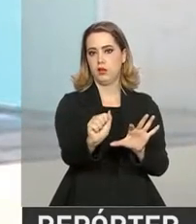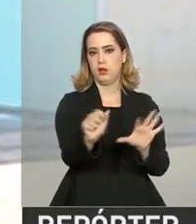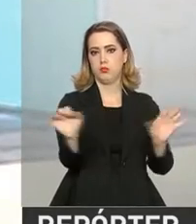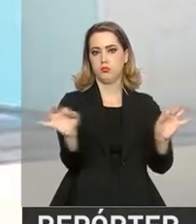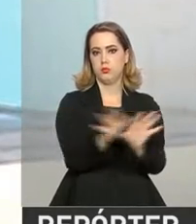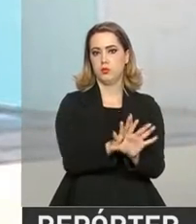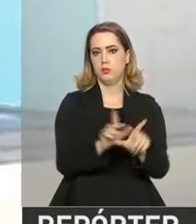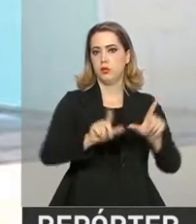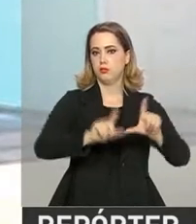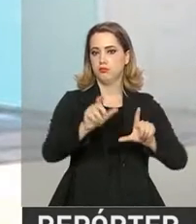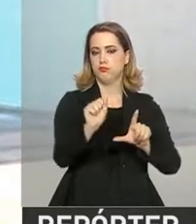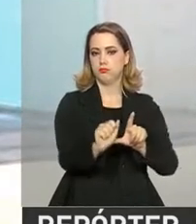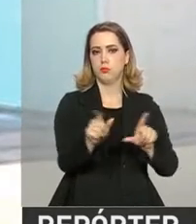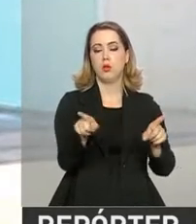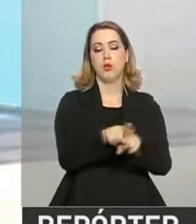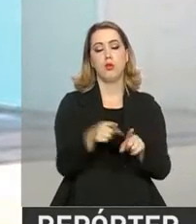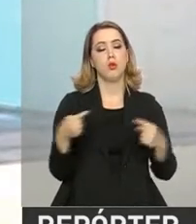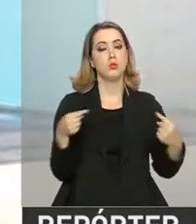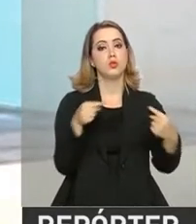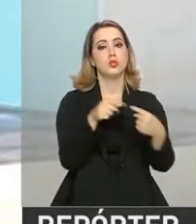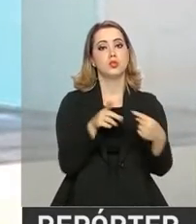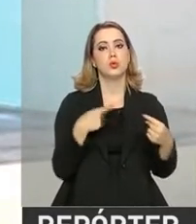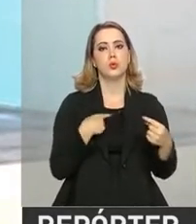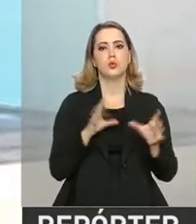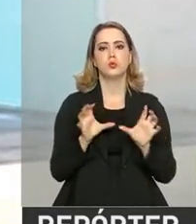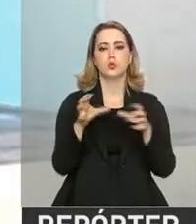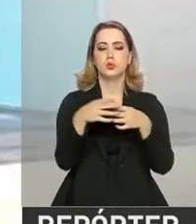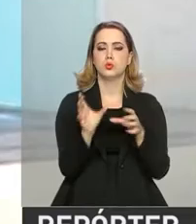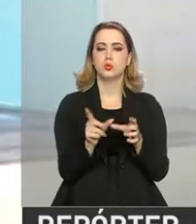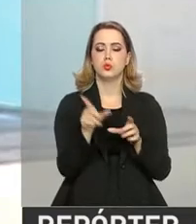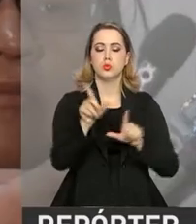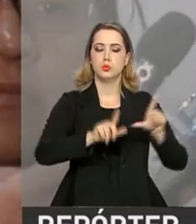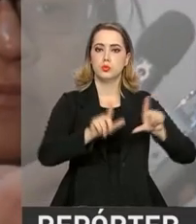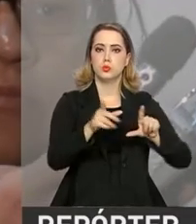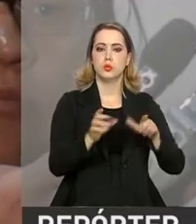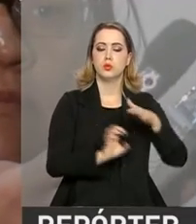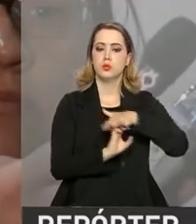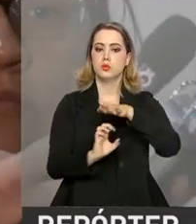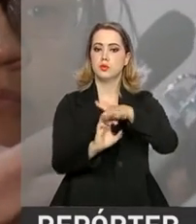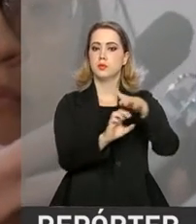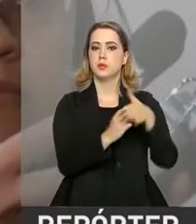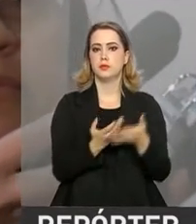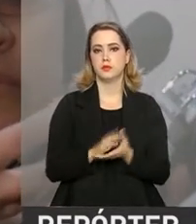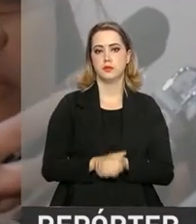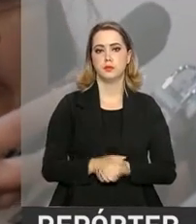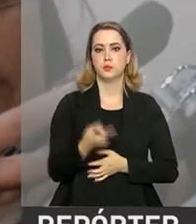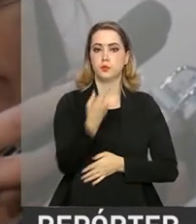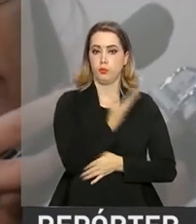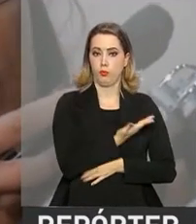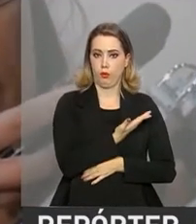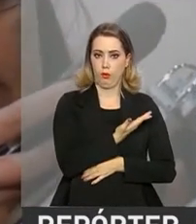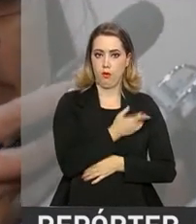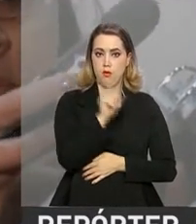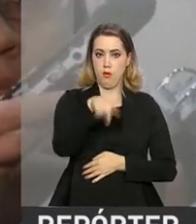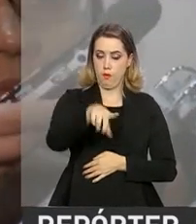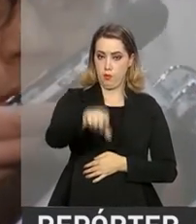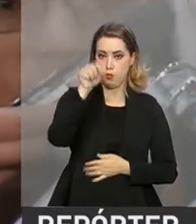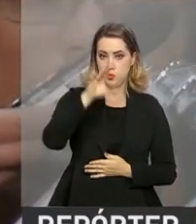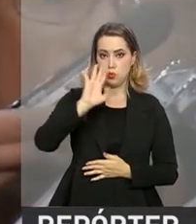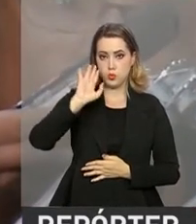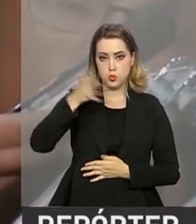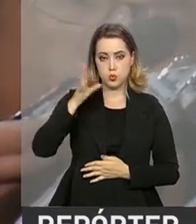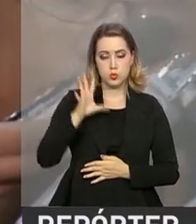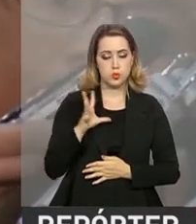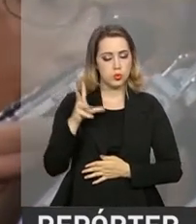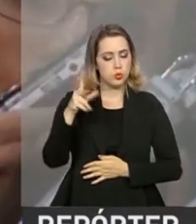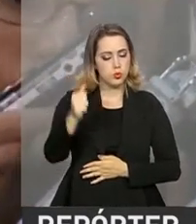a decisão foi tomada em consenso com as operadoras foi uma decisão consensual ainda com todos os cargos